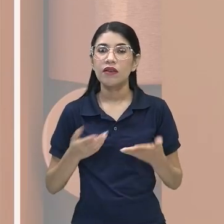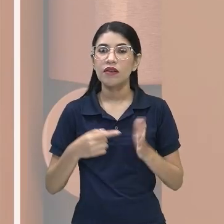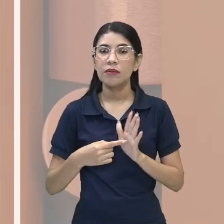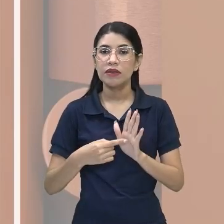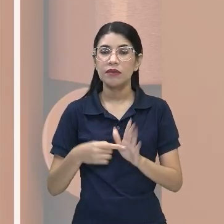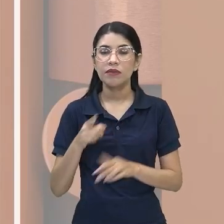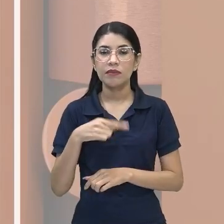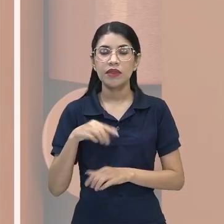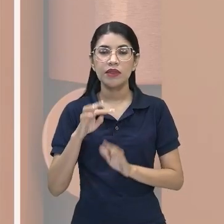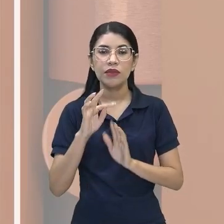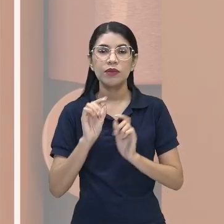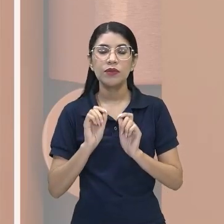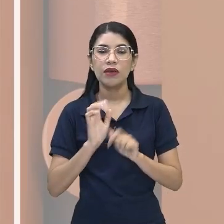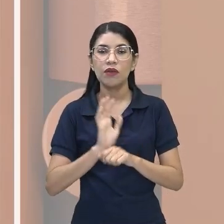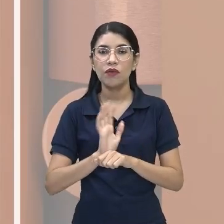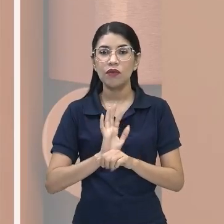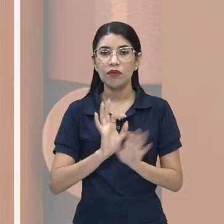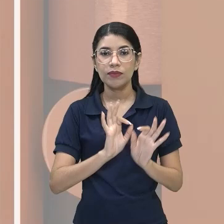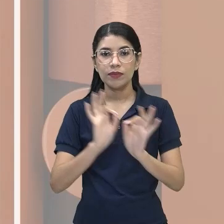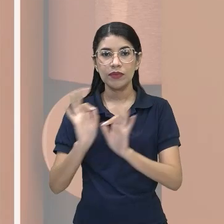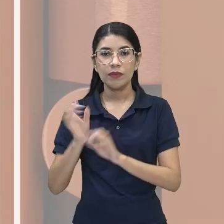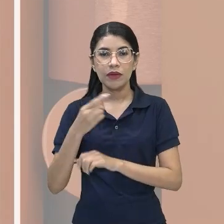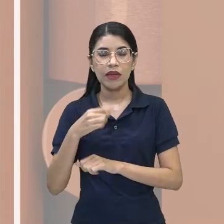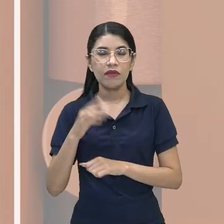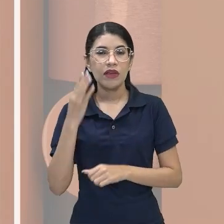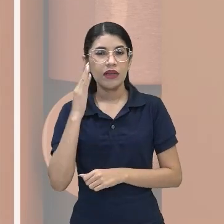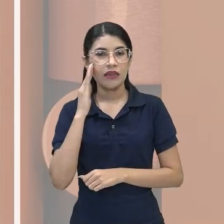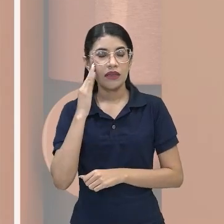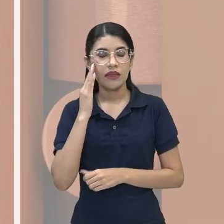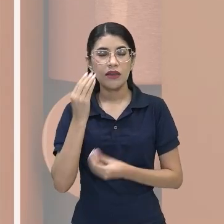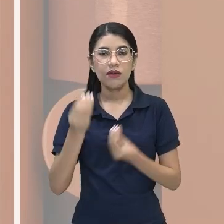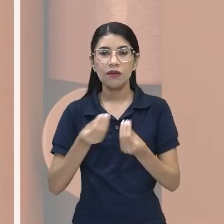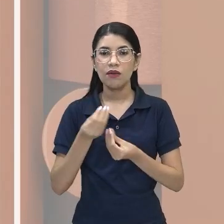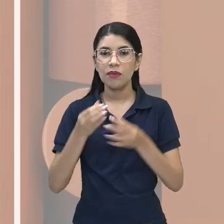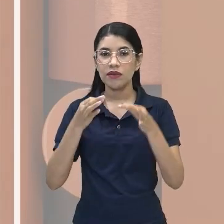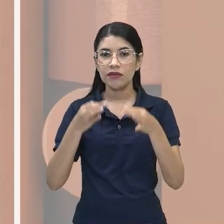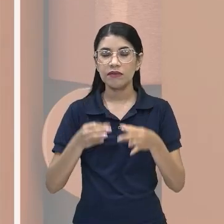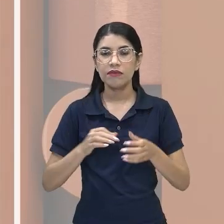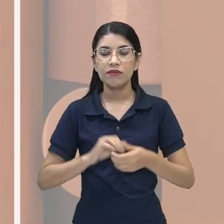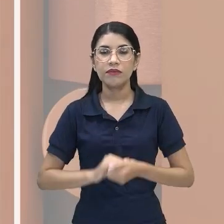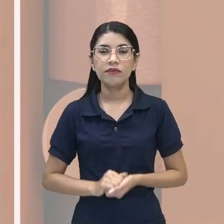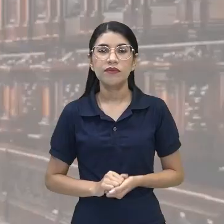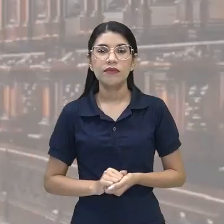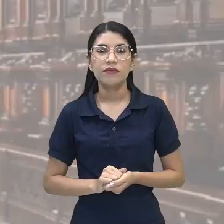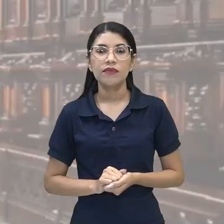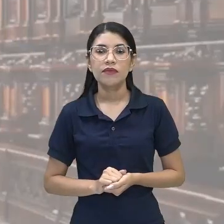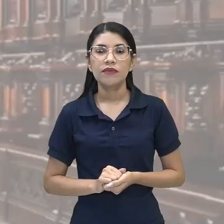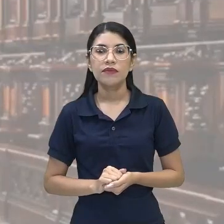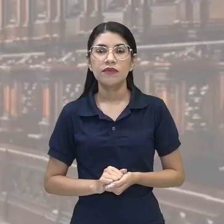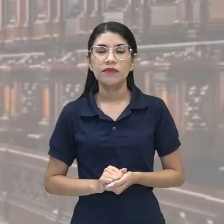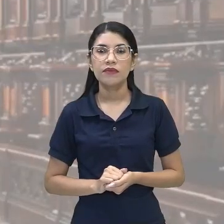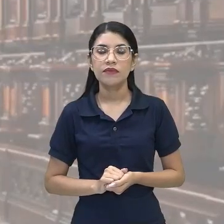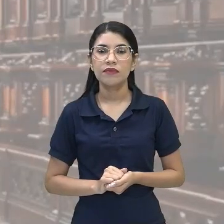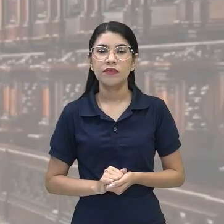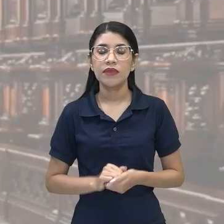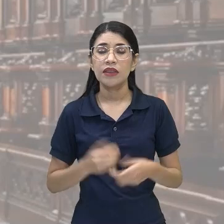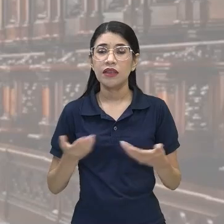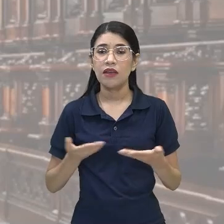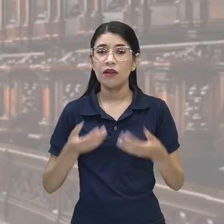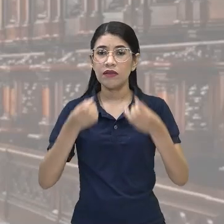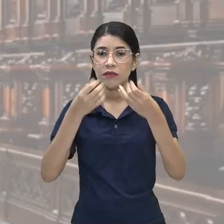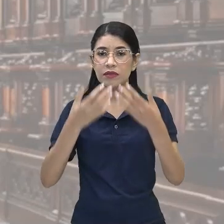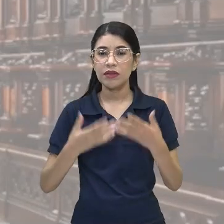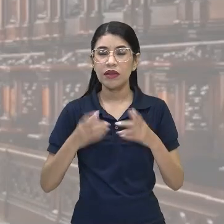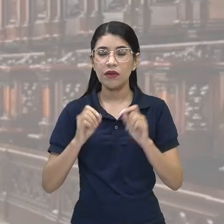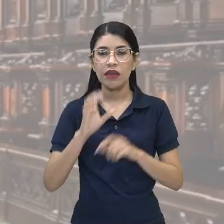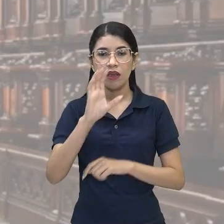texto, ou melhor, um vídeo, que vai nos ajudar a compreender esse momento. Vamos lá, galera! E vamos falar sobre a